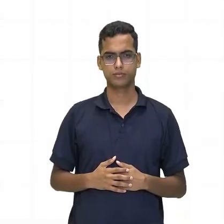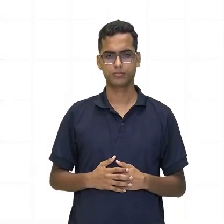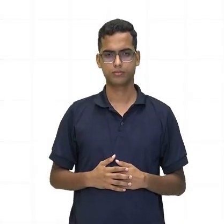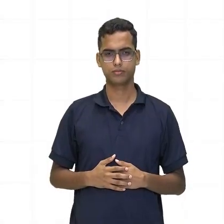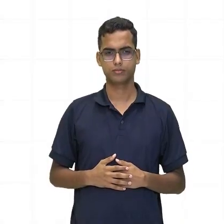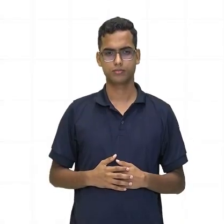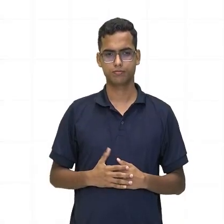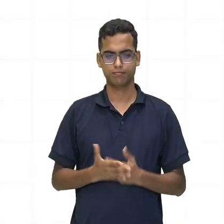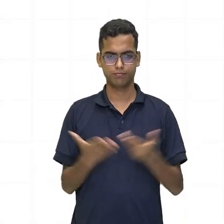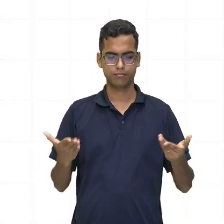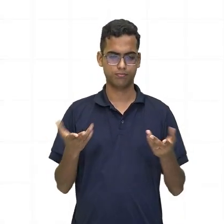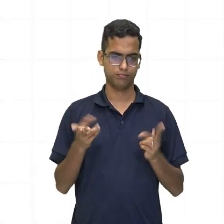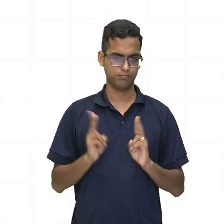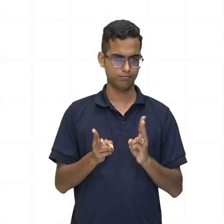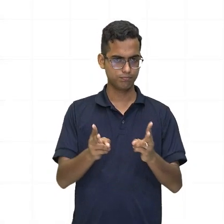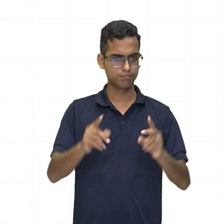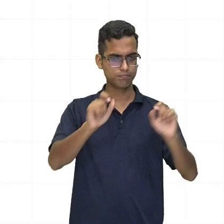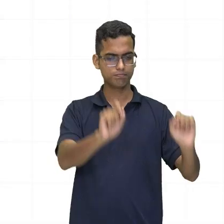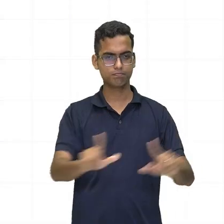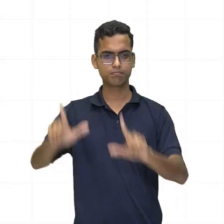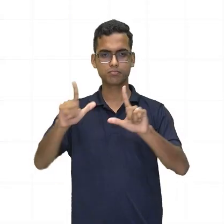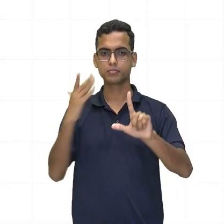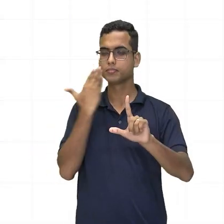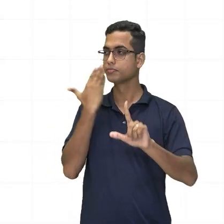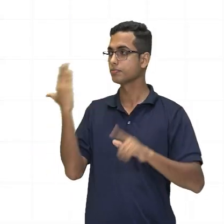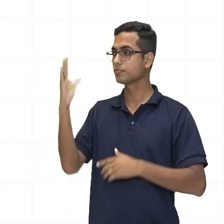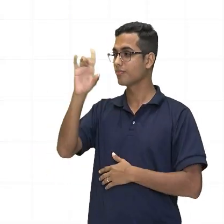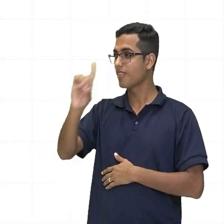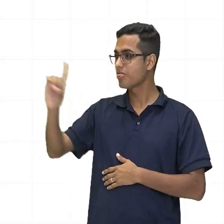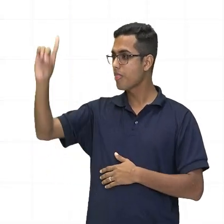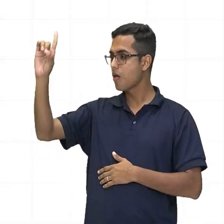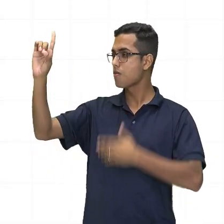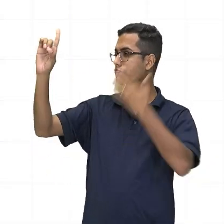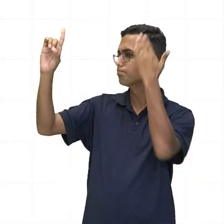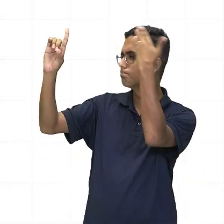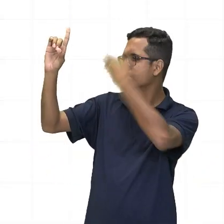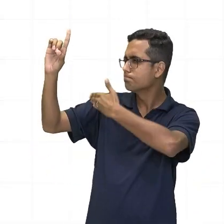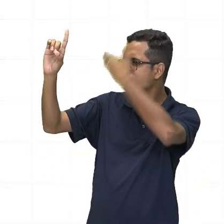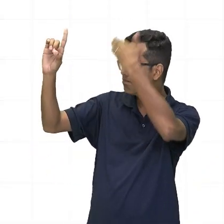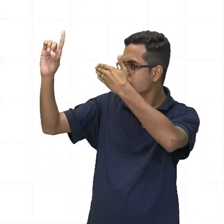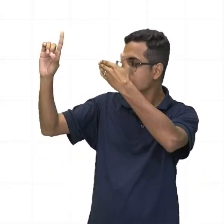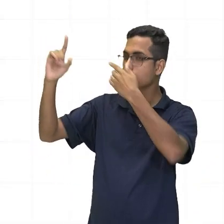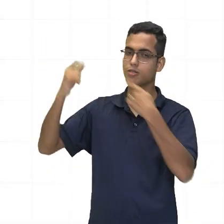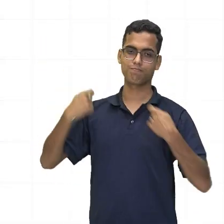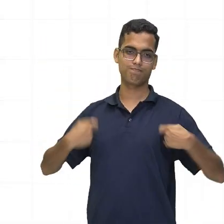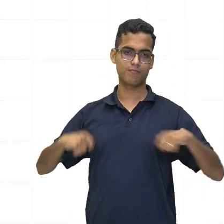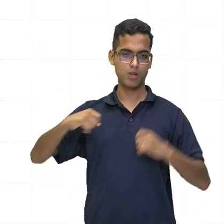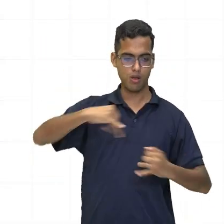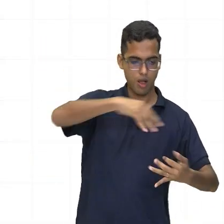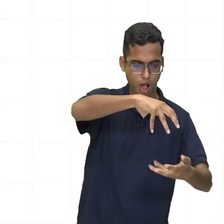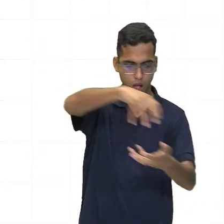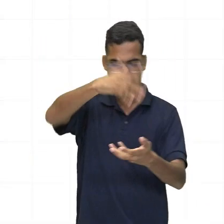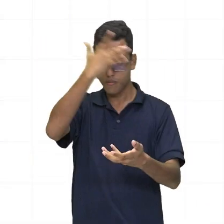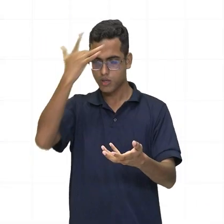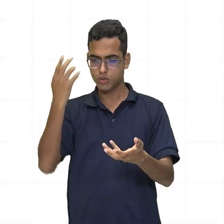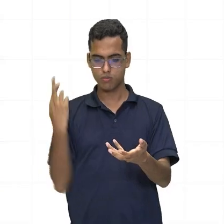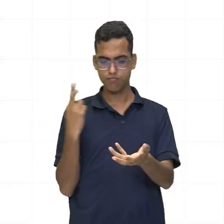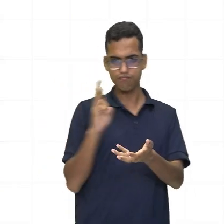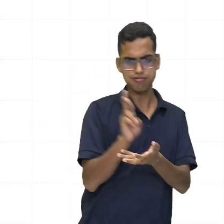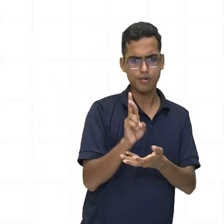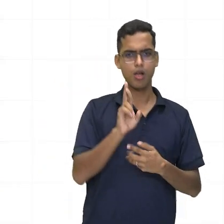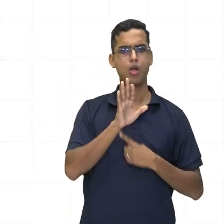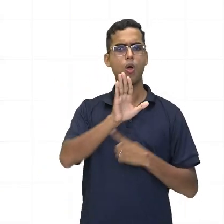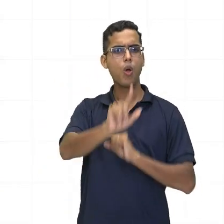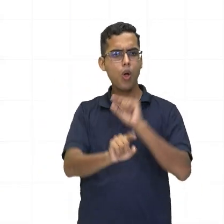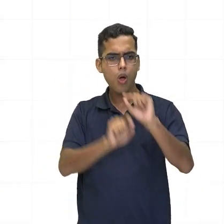continuar. Como não vemos Deus, precisamos de representantes que nos falem e nos inspirem